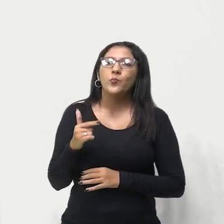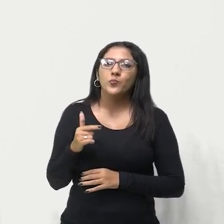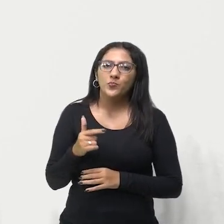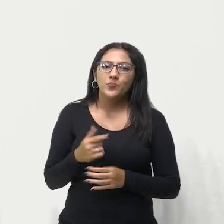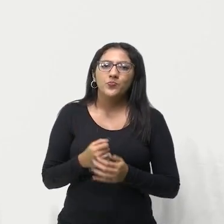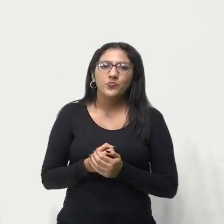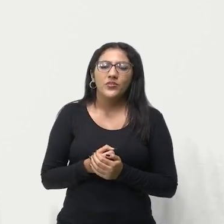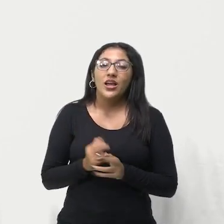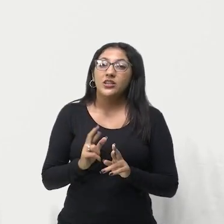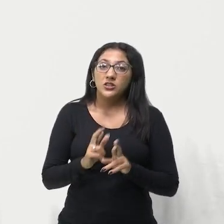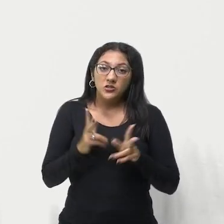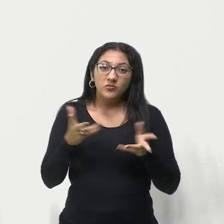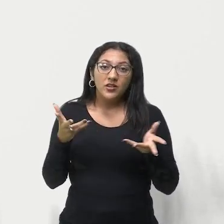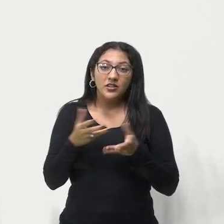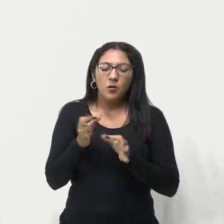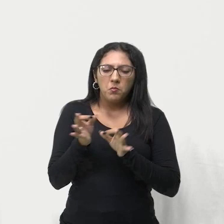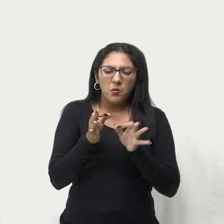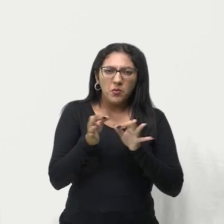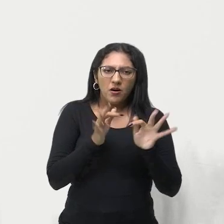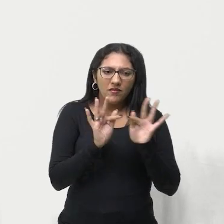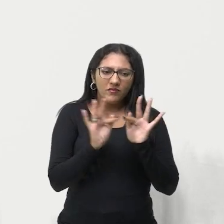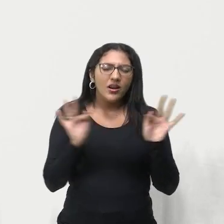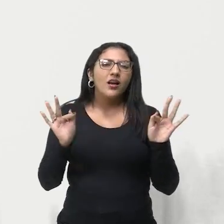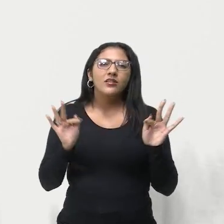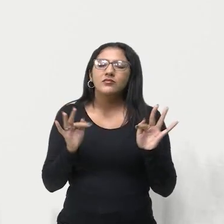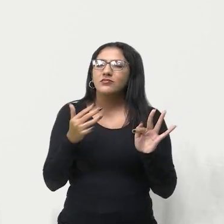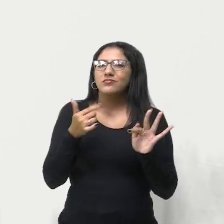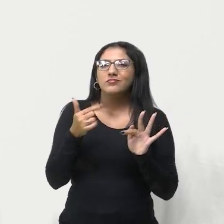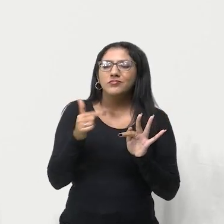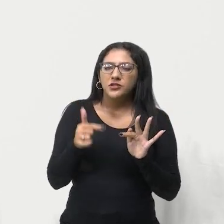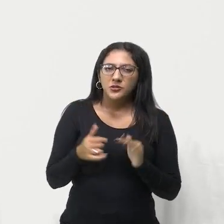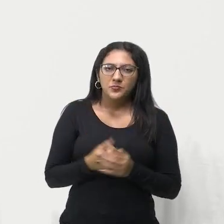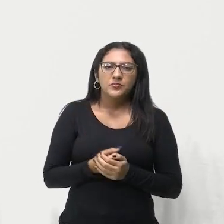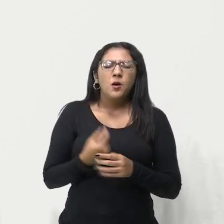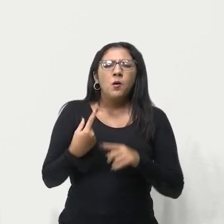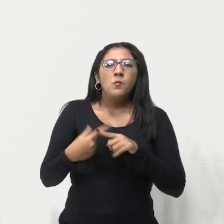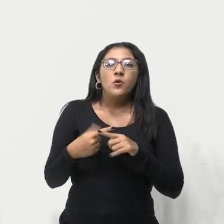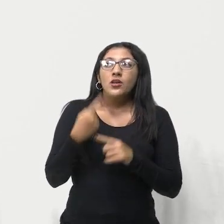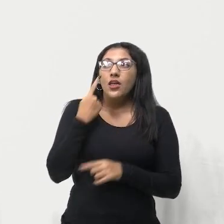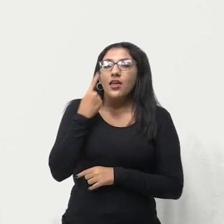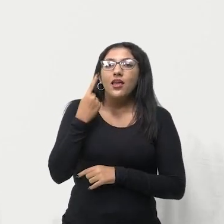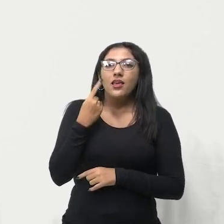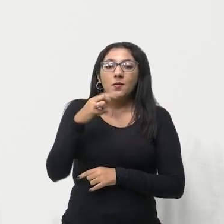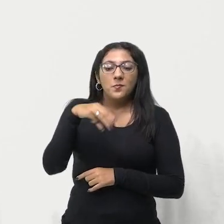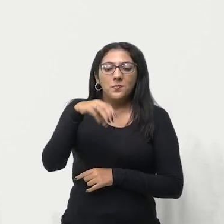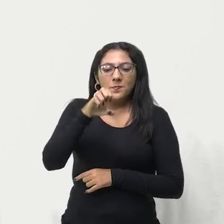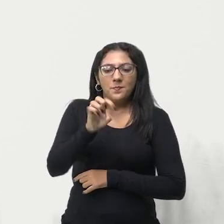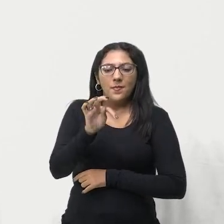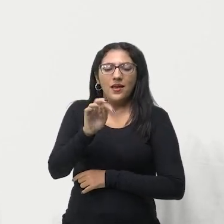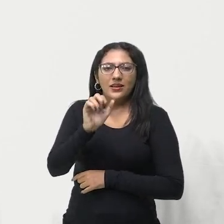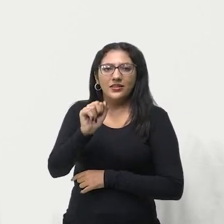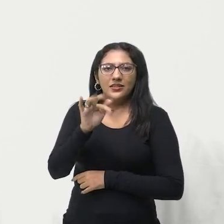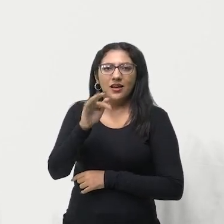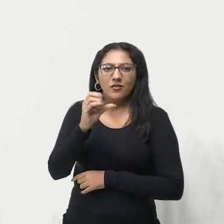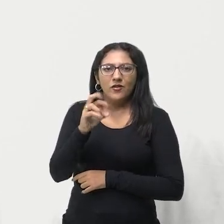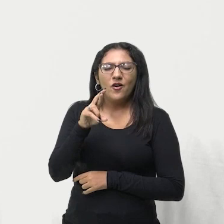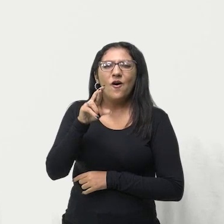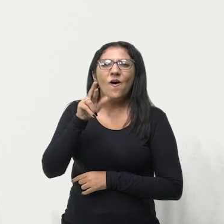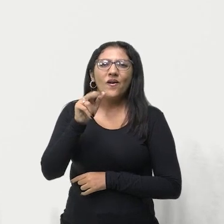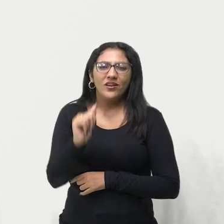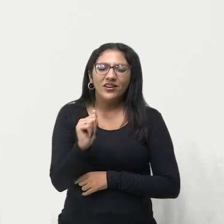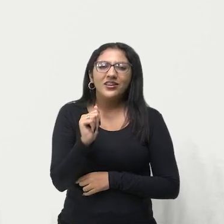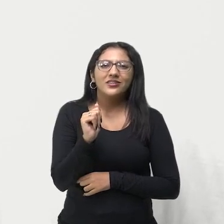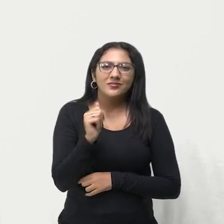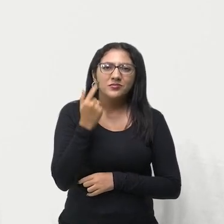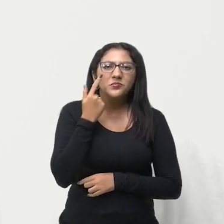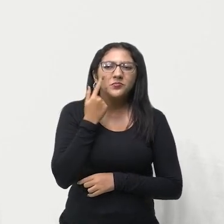uma comparação. É diferente a construção, né? Não tem. Por quê? Porque isso aqui é uma metáfora. Próxima